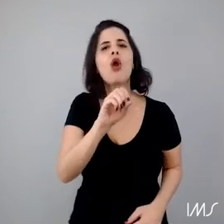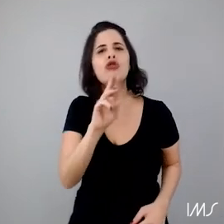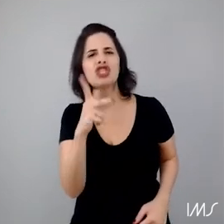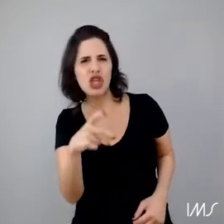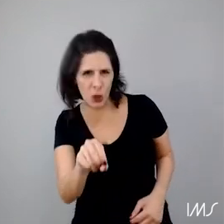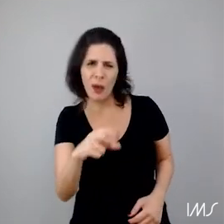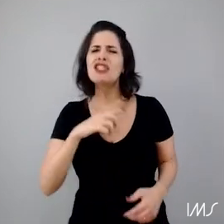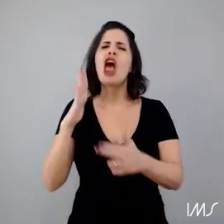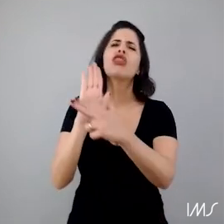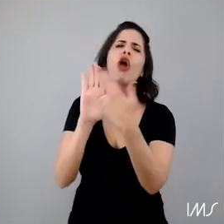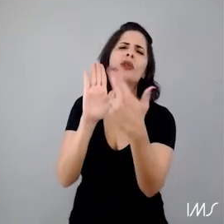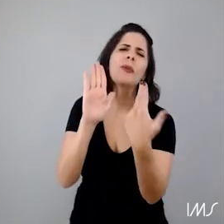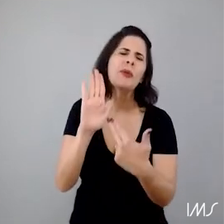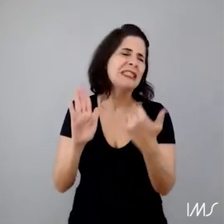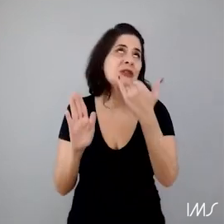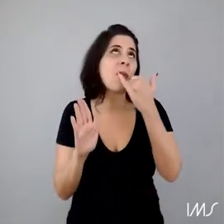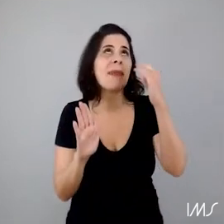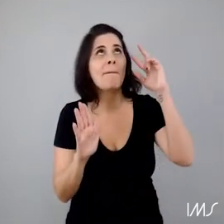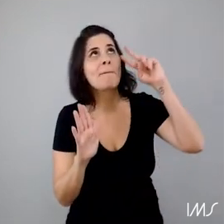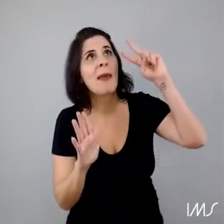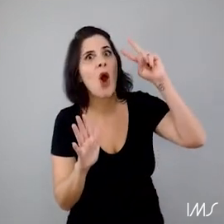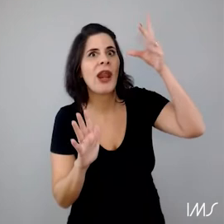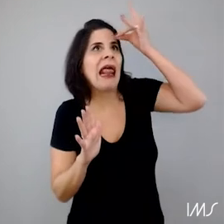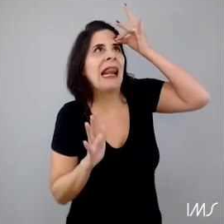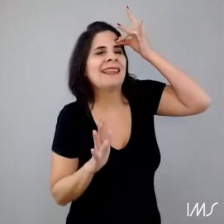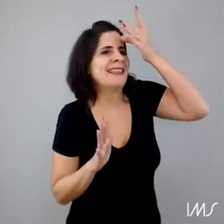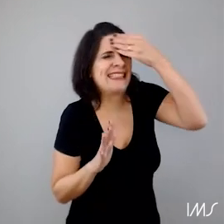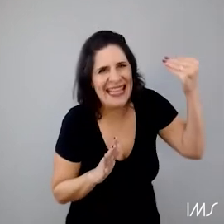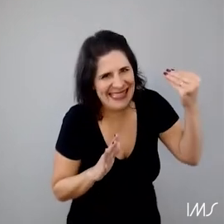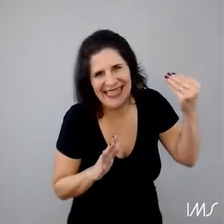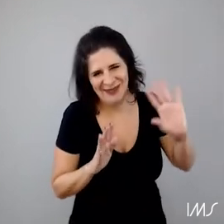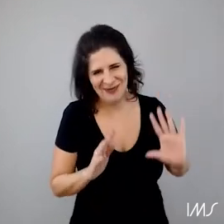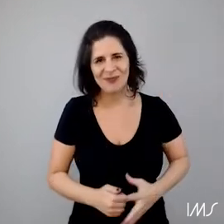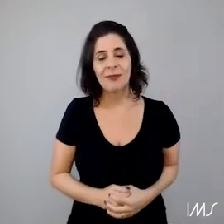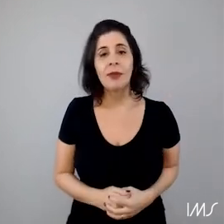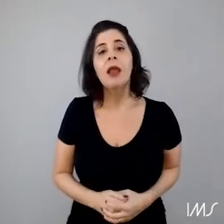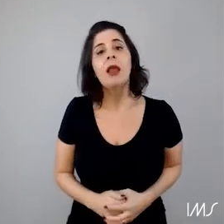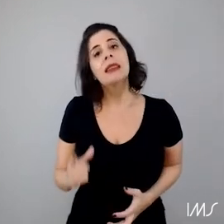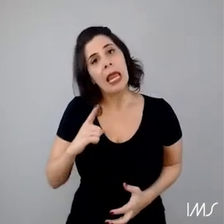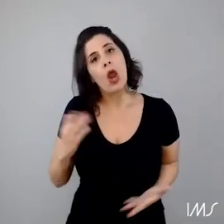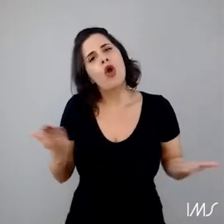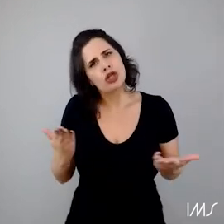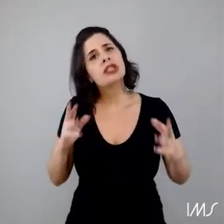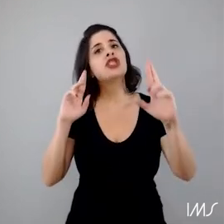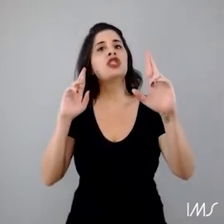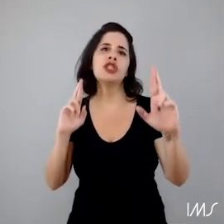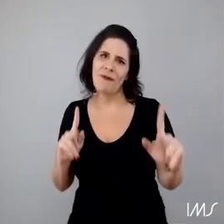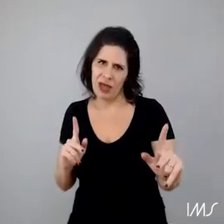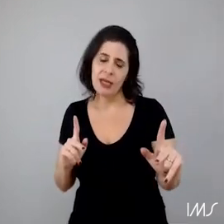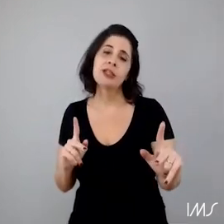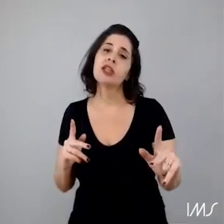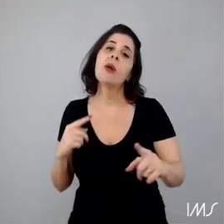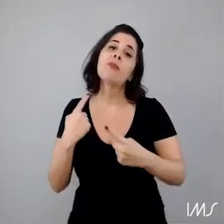A memória agora está brincando comigo. Temos hoje um distanciamento, esse é o fato, um